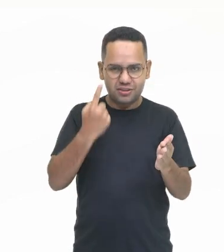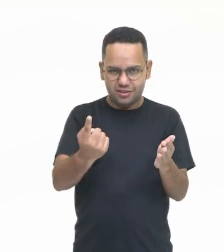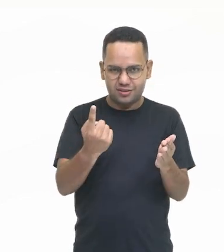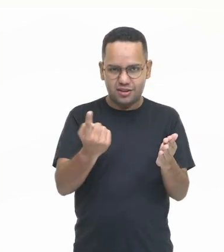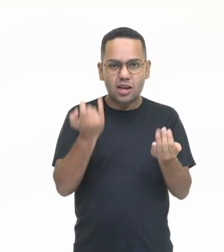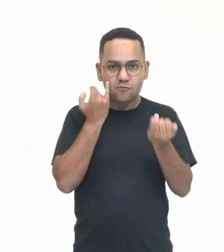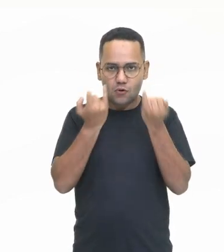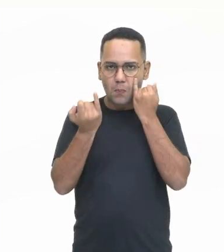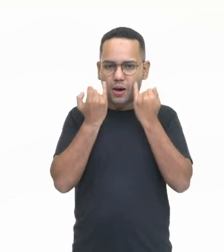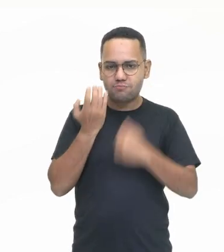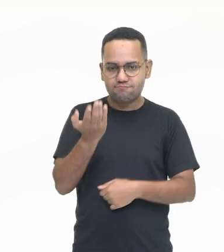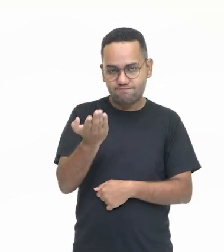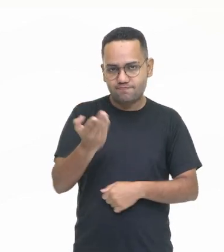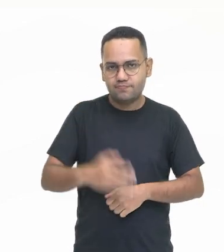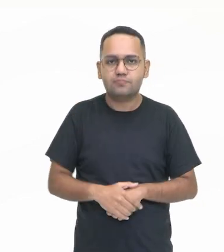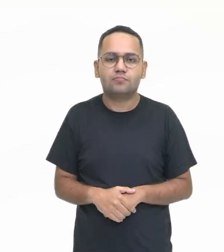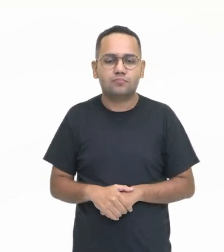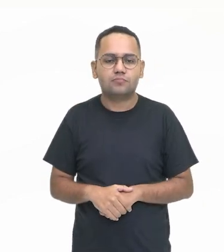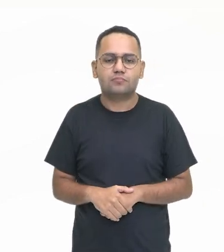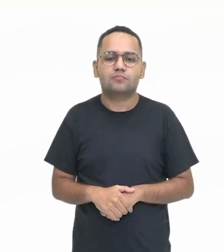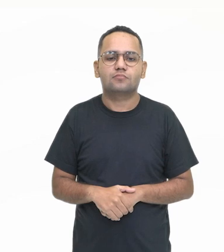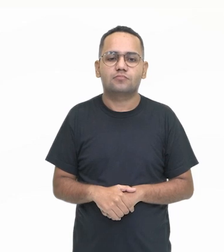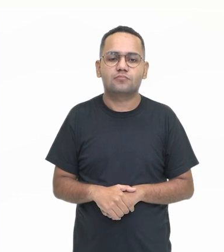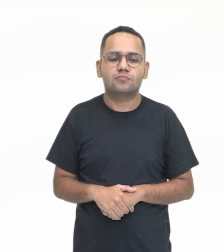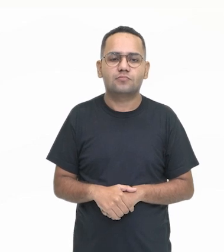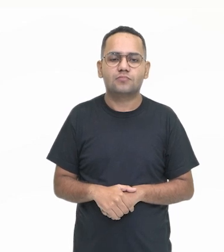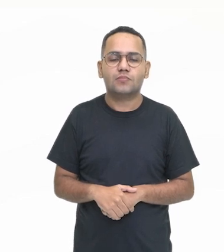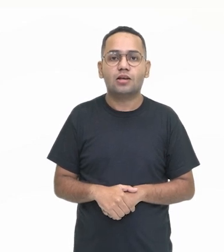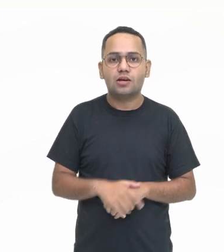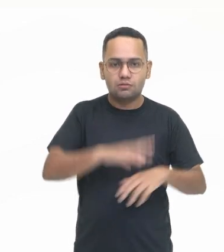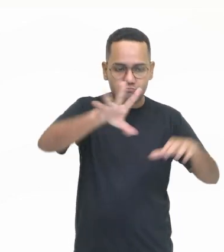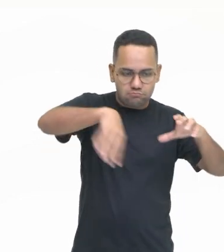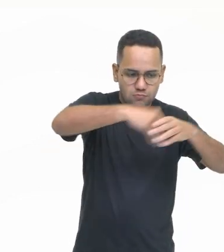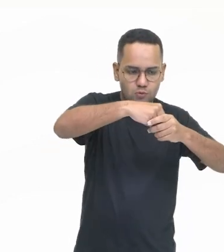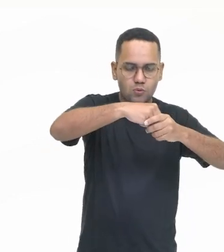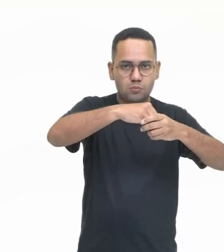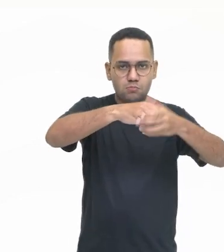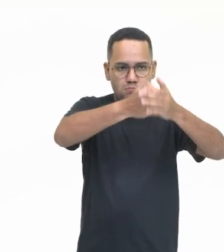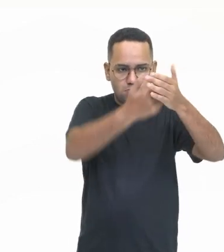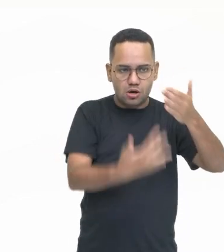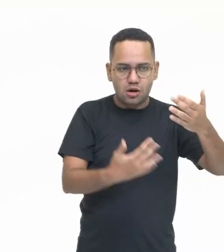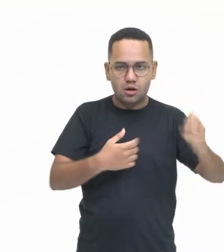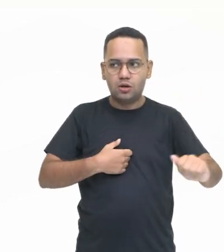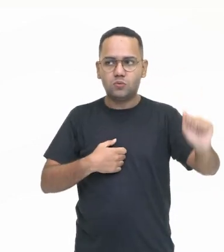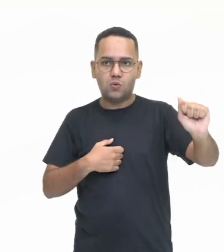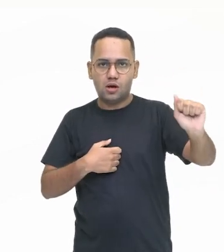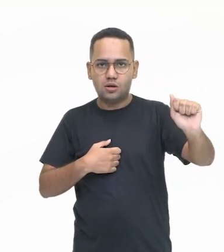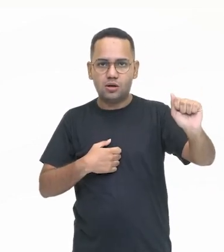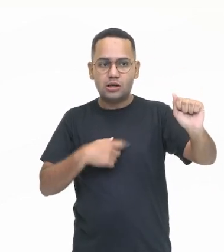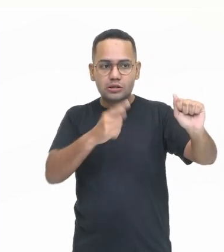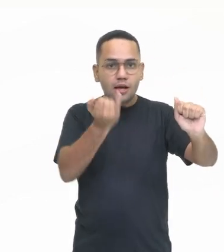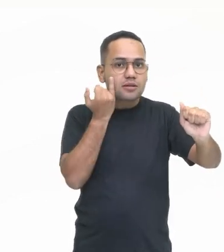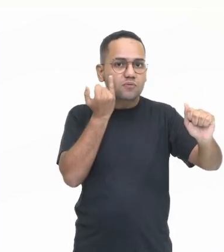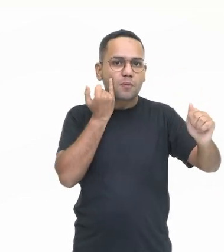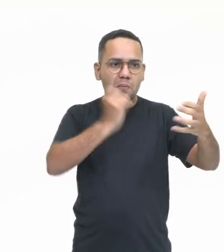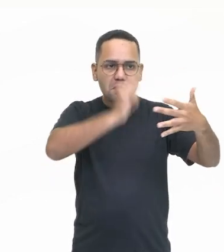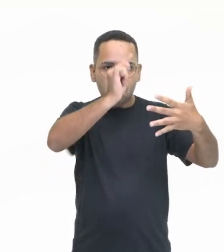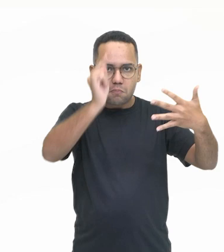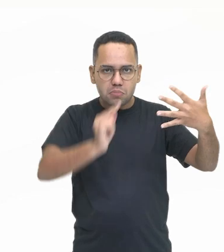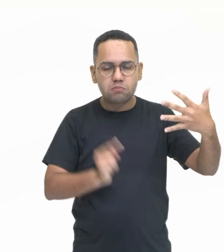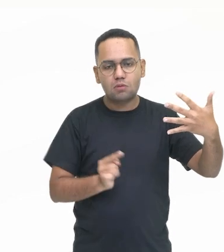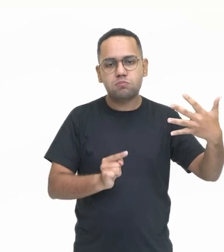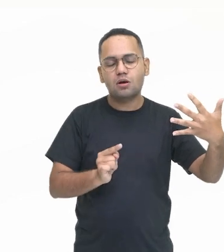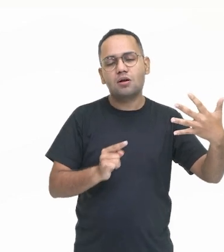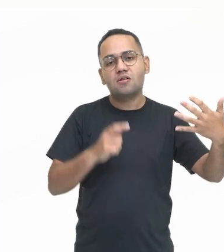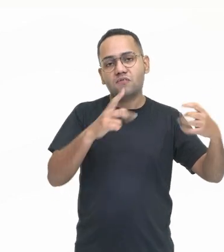do conjunto A, nós vamos ter, então, uma multiplicação por 3, tá? E aí nós teremos